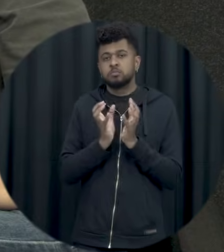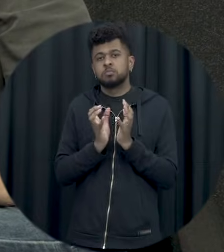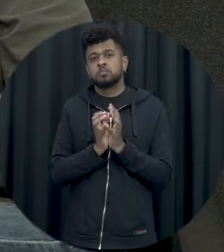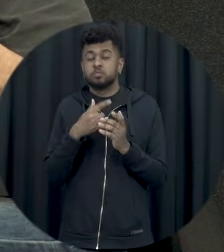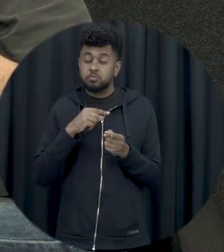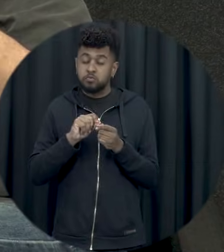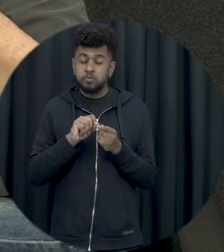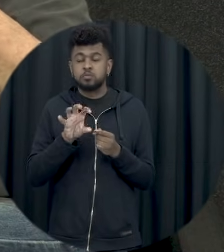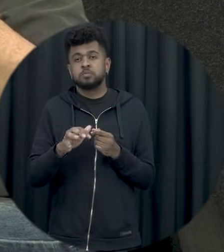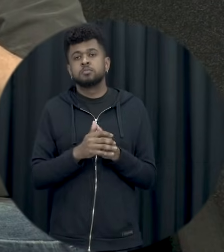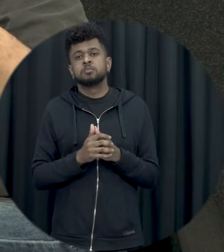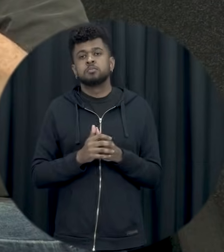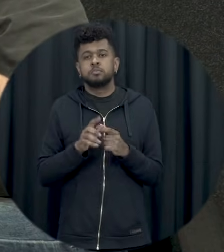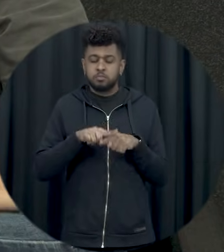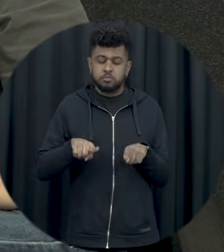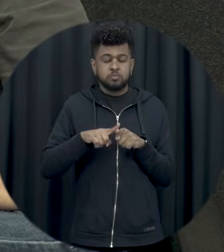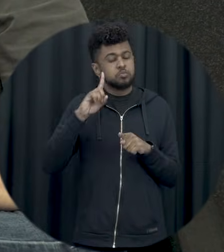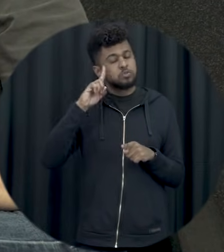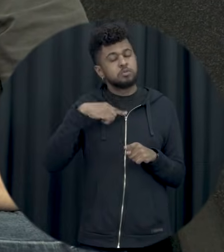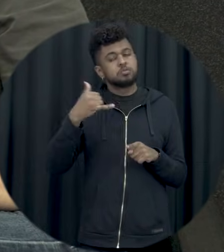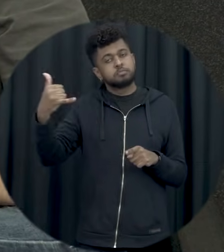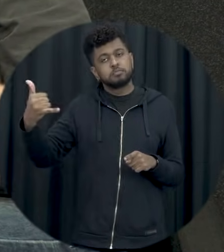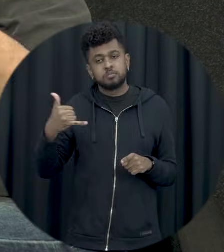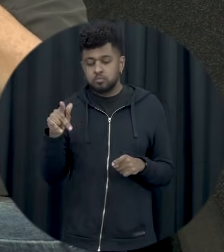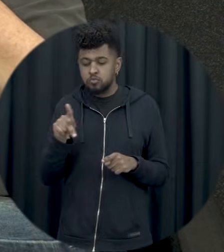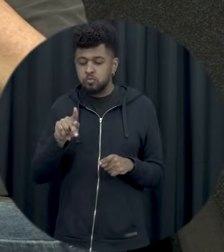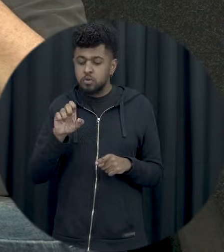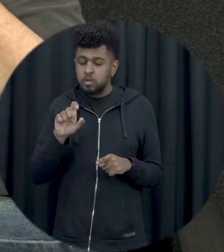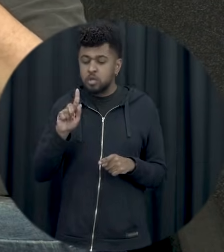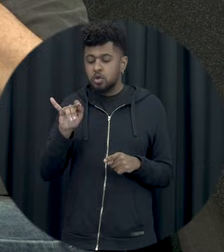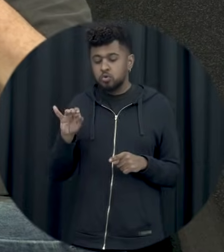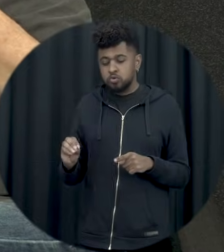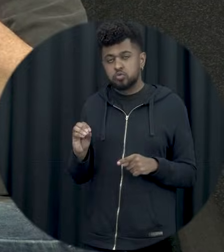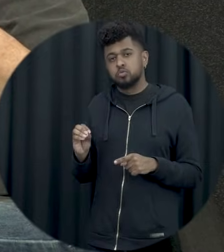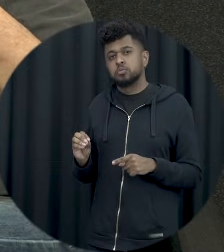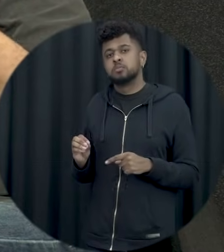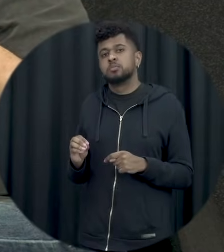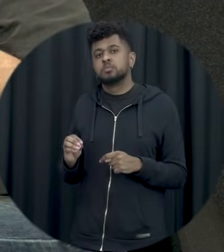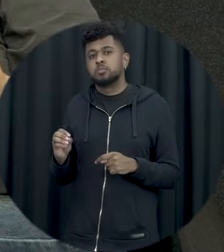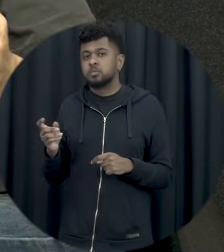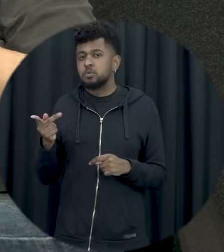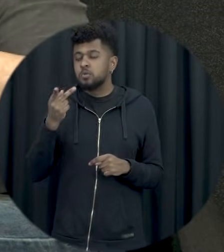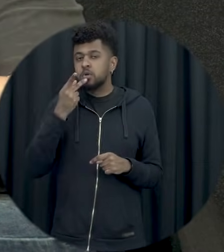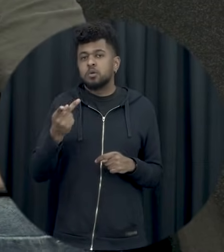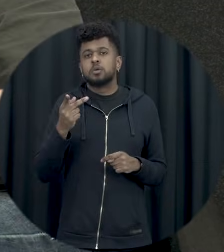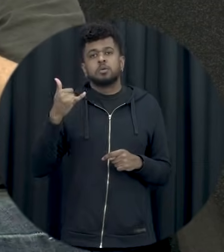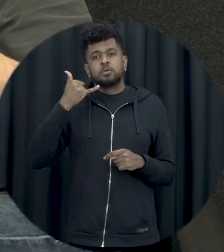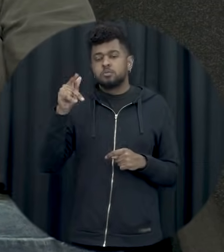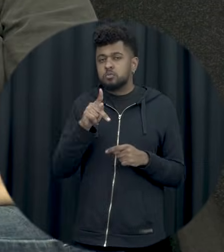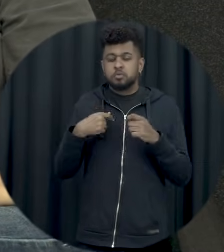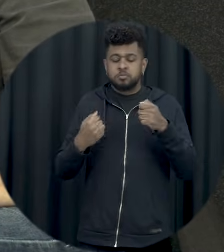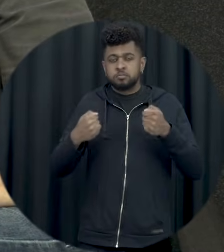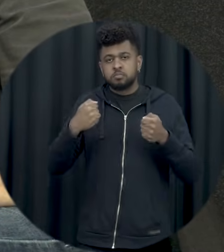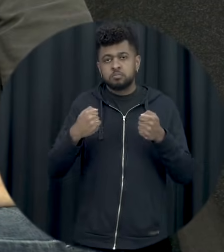Um belo dia recebo um telefonema no celular do professor Eljo, que me sabatinou por telefone. Eu estava dirigindo, encostei o